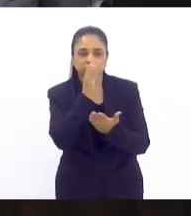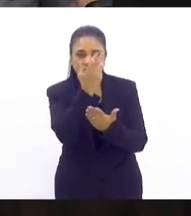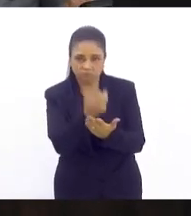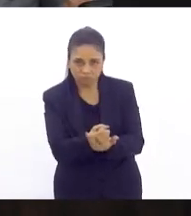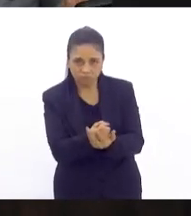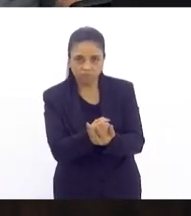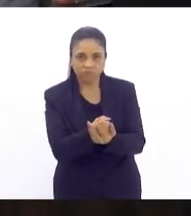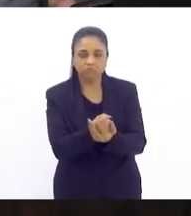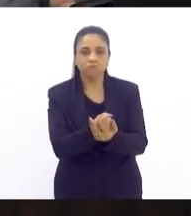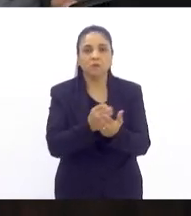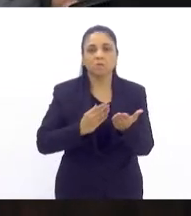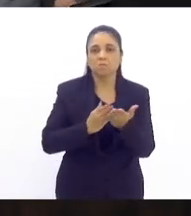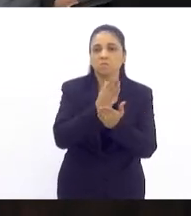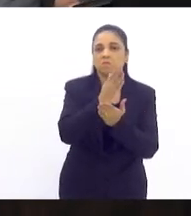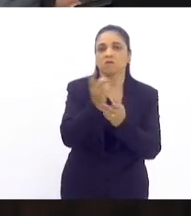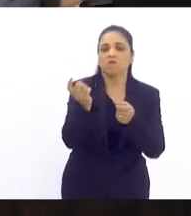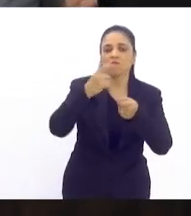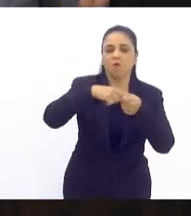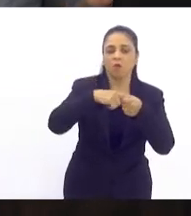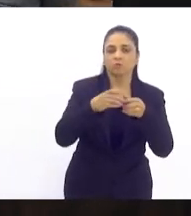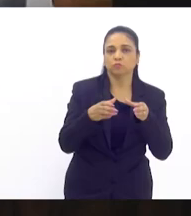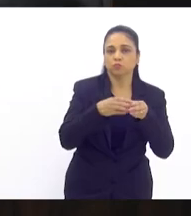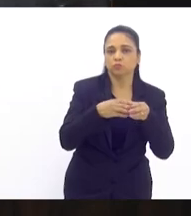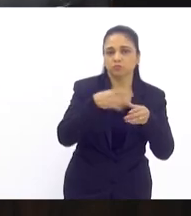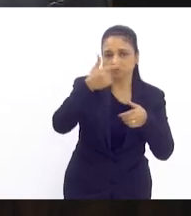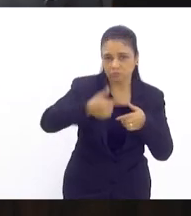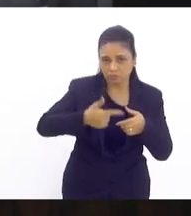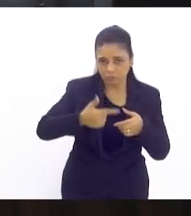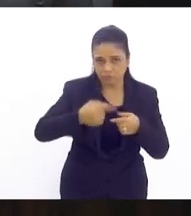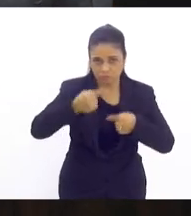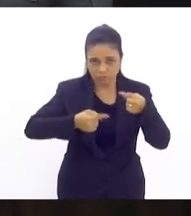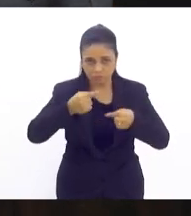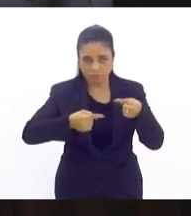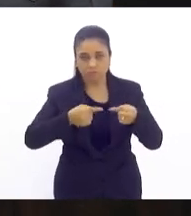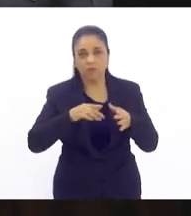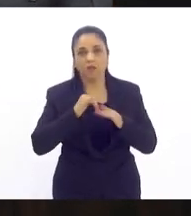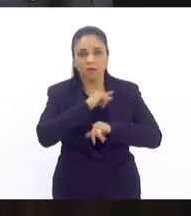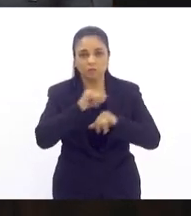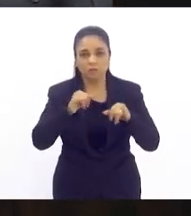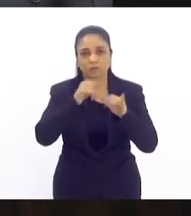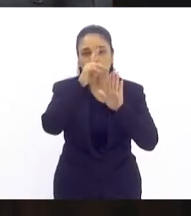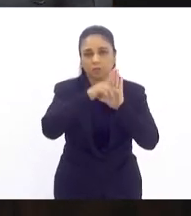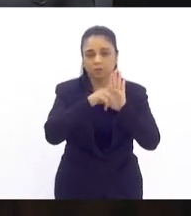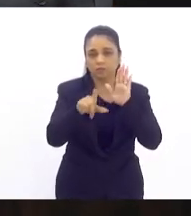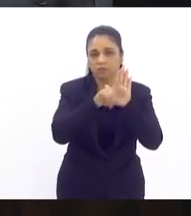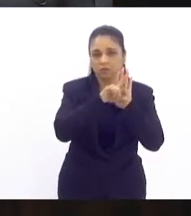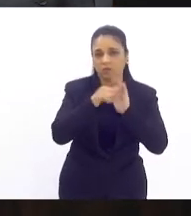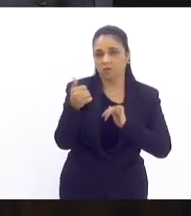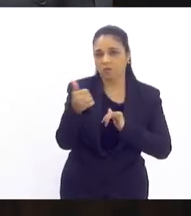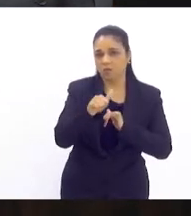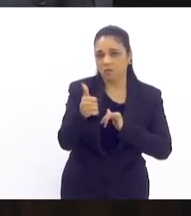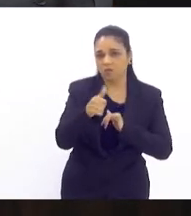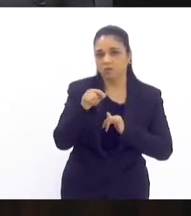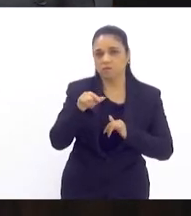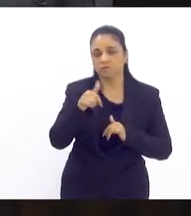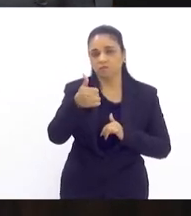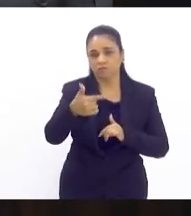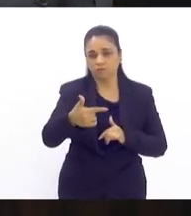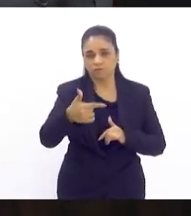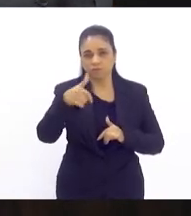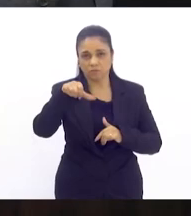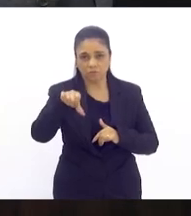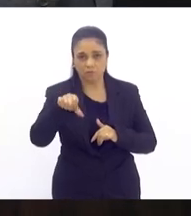aprovado em primeira retorna anuncie o projeto de lei número 1129 2019